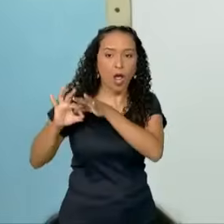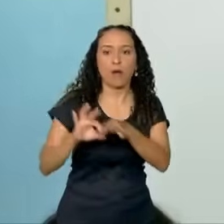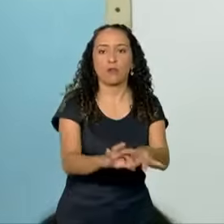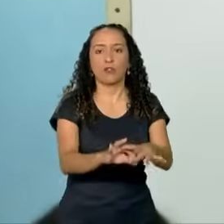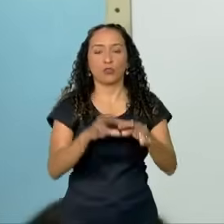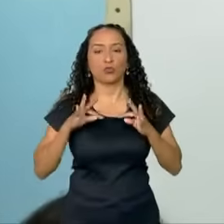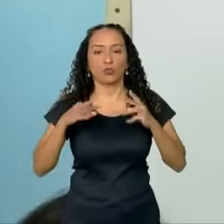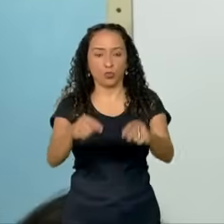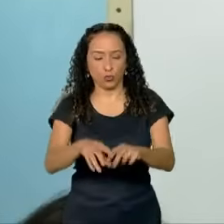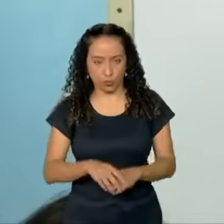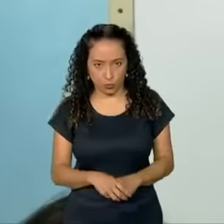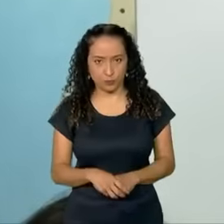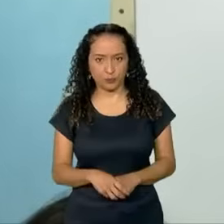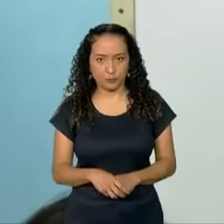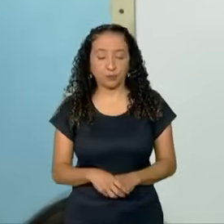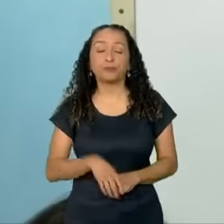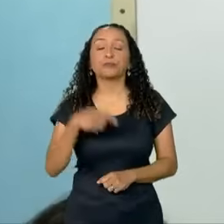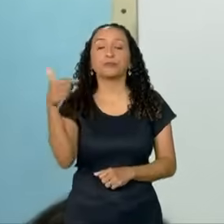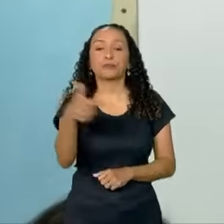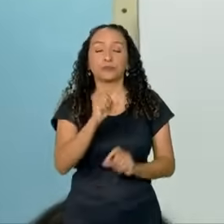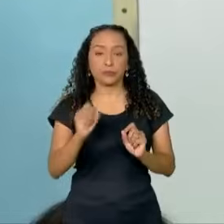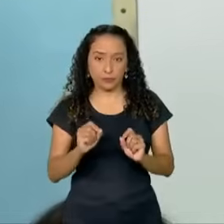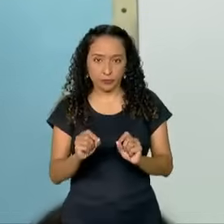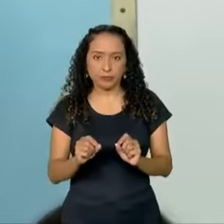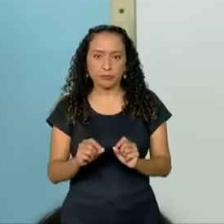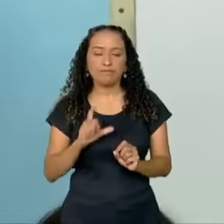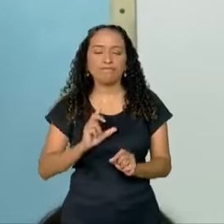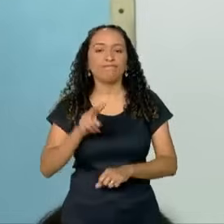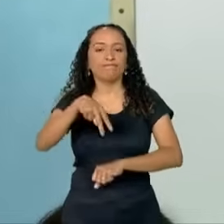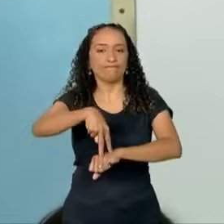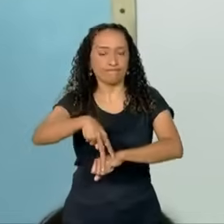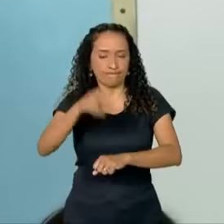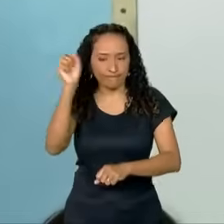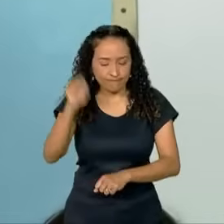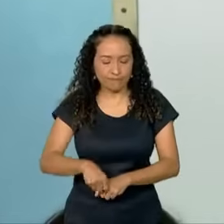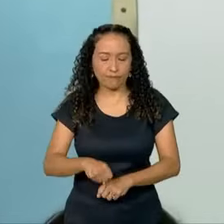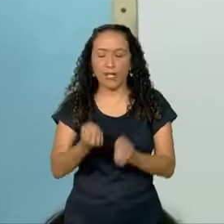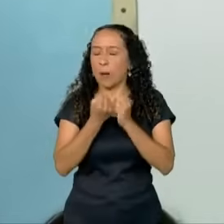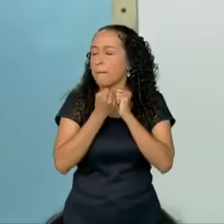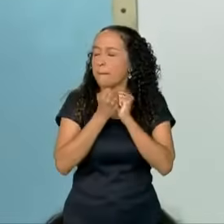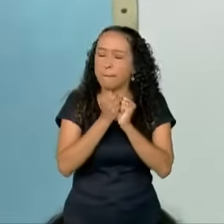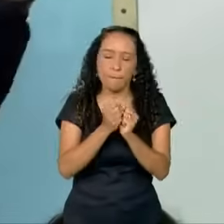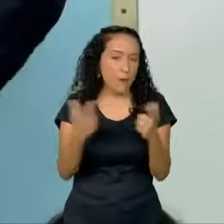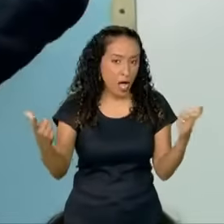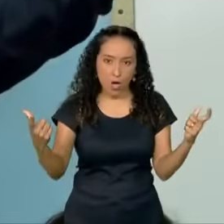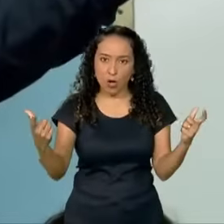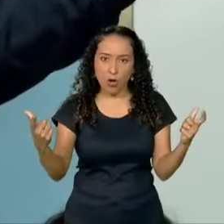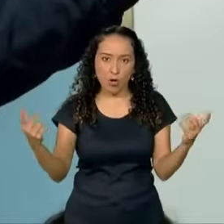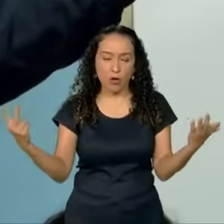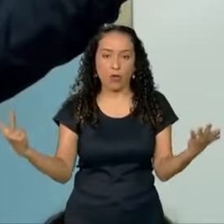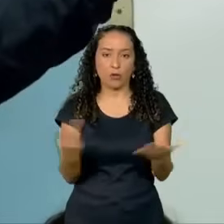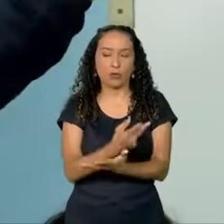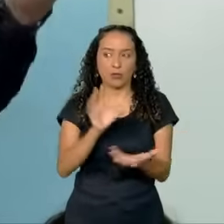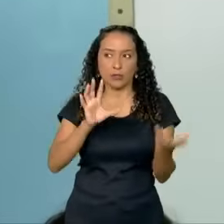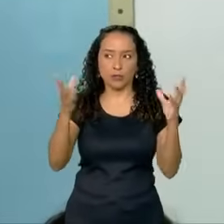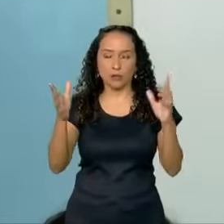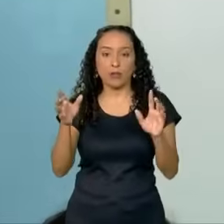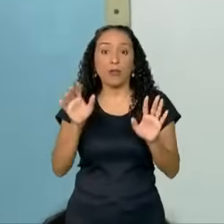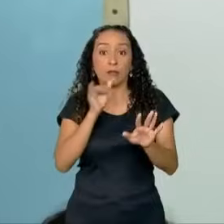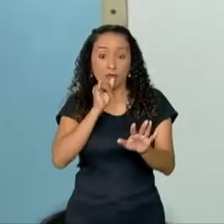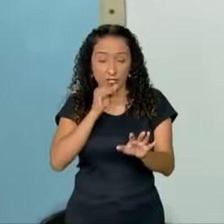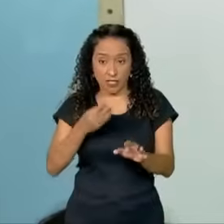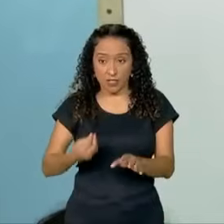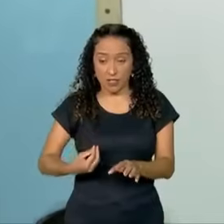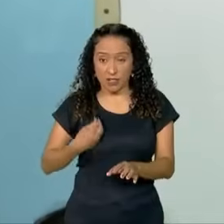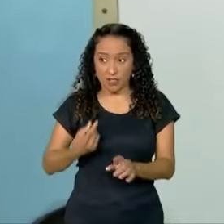sociedade. Segundo, nós estamos sim diante de o maior evento, inclusive que a gente viveu de janeiro para